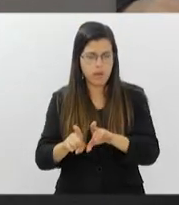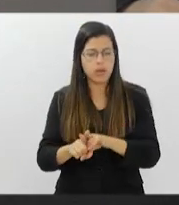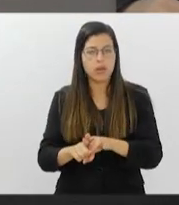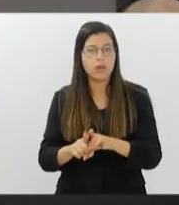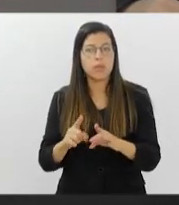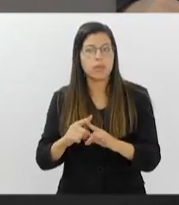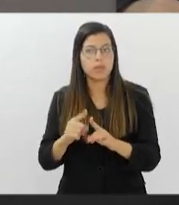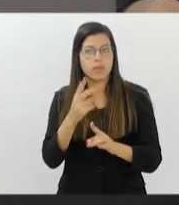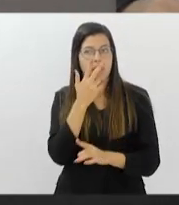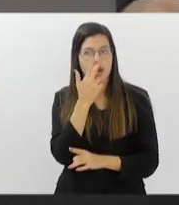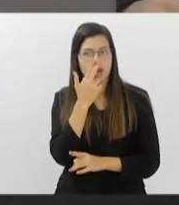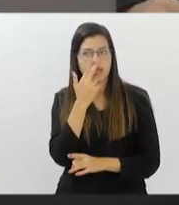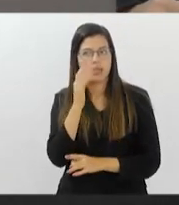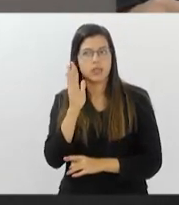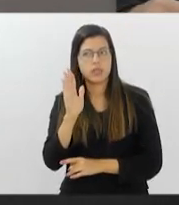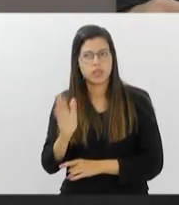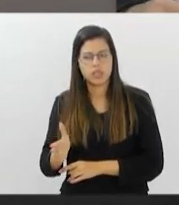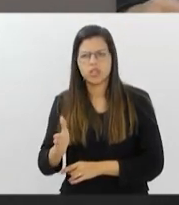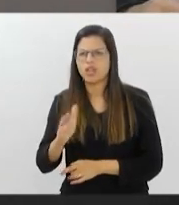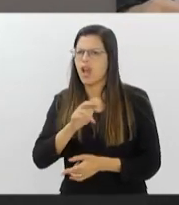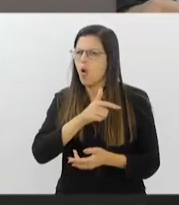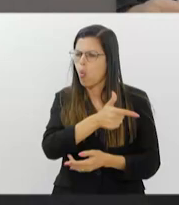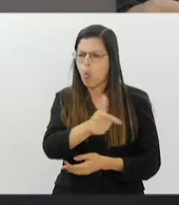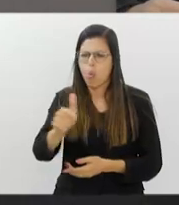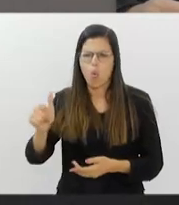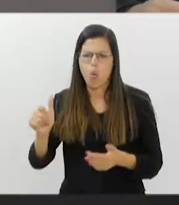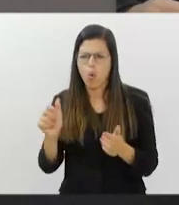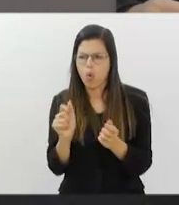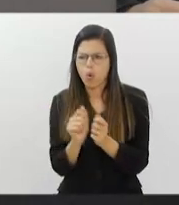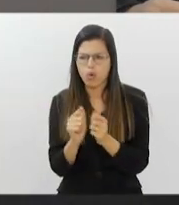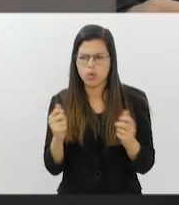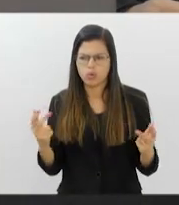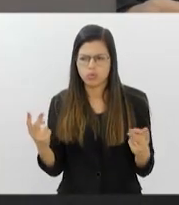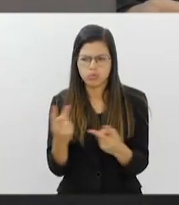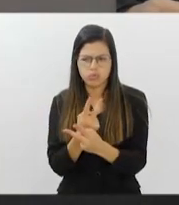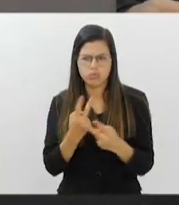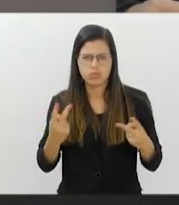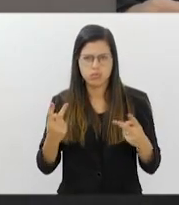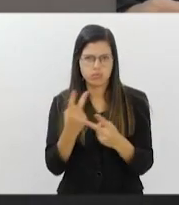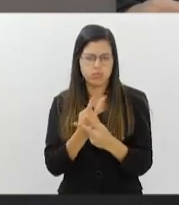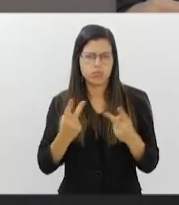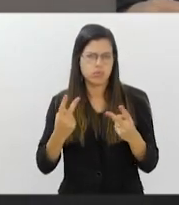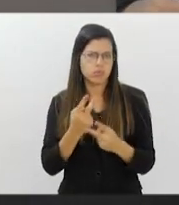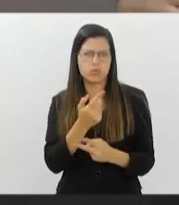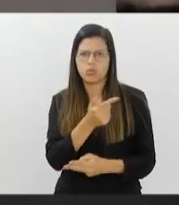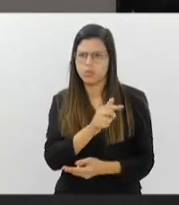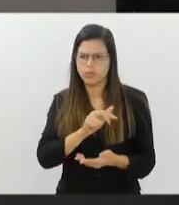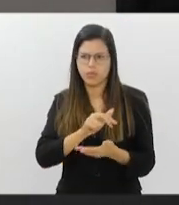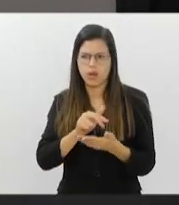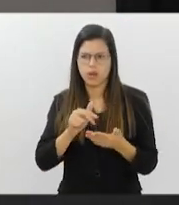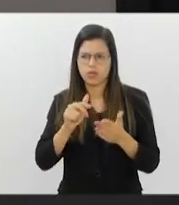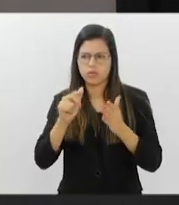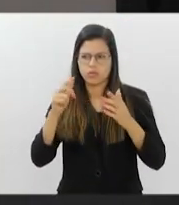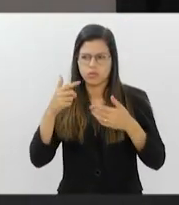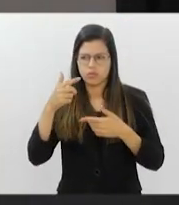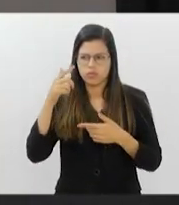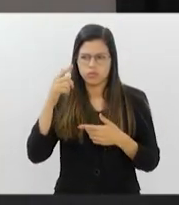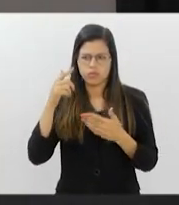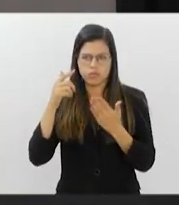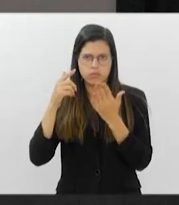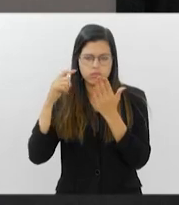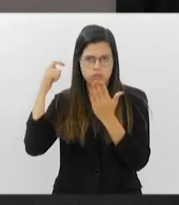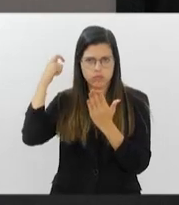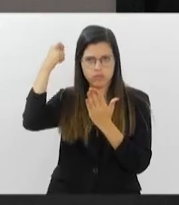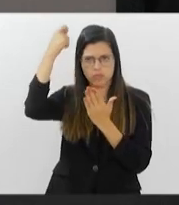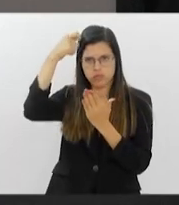foi declarado Yansan, já foi declarado Oxum. Bastaria a gente pesquisar nos projetos de